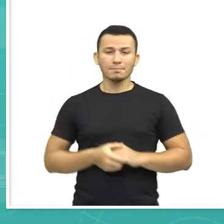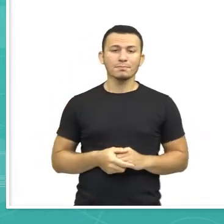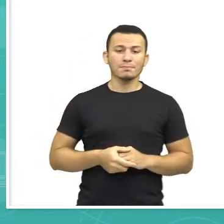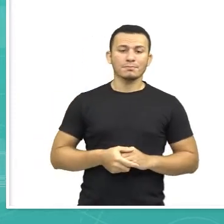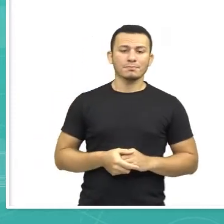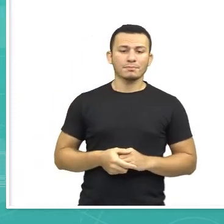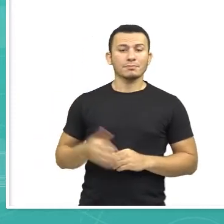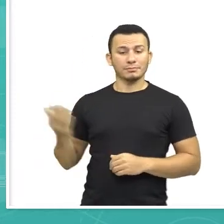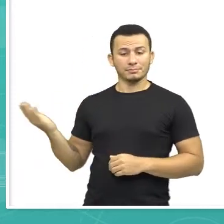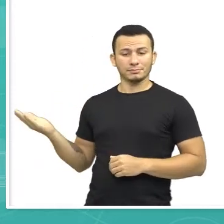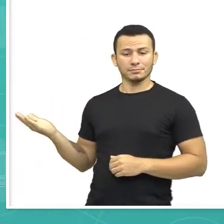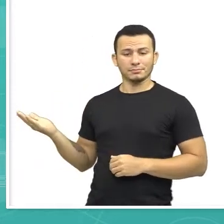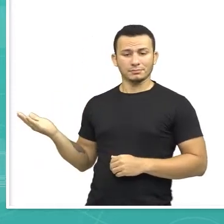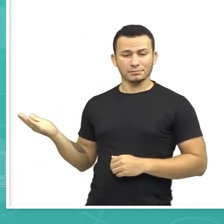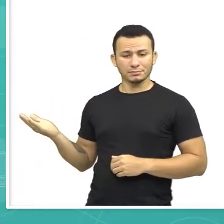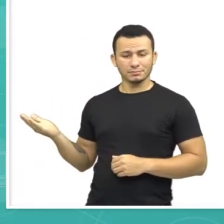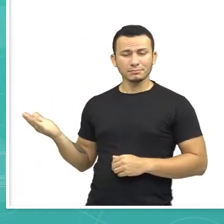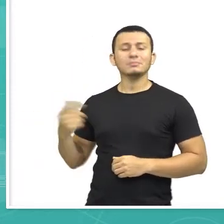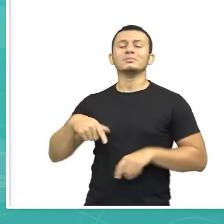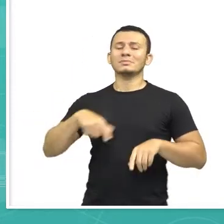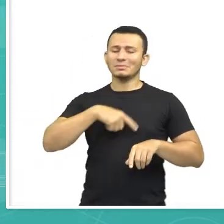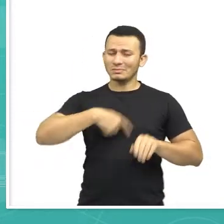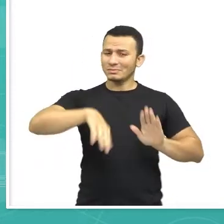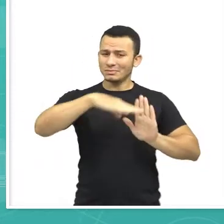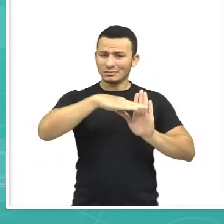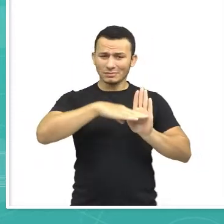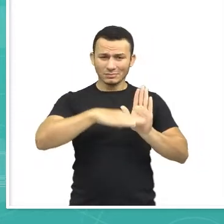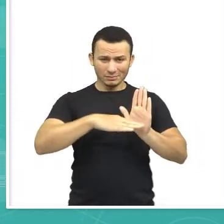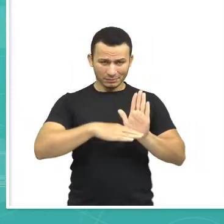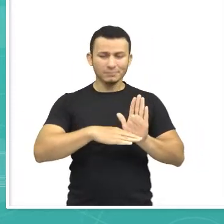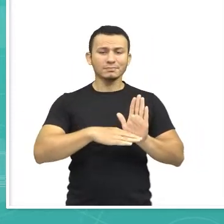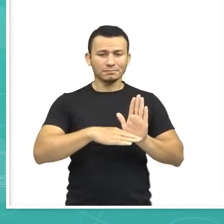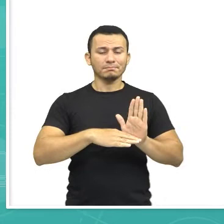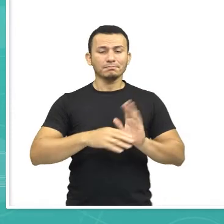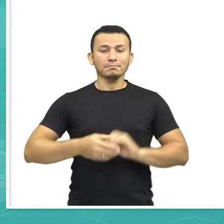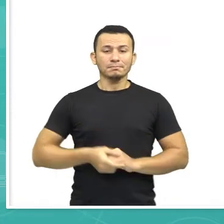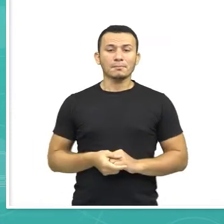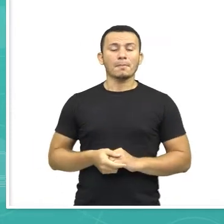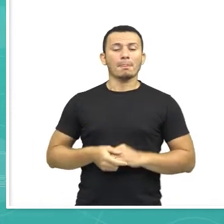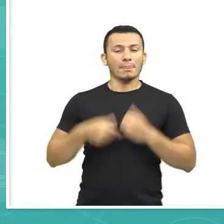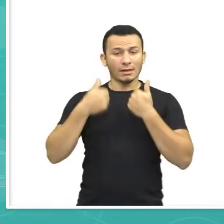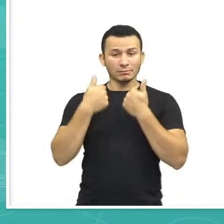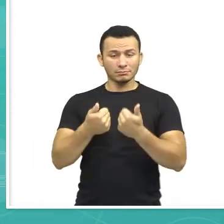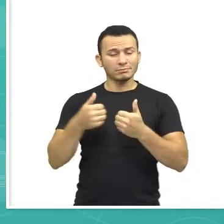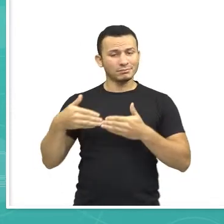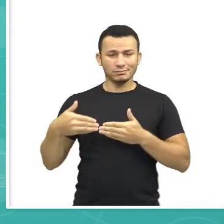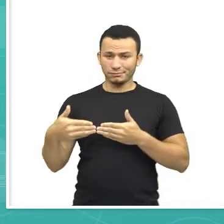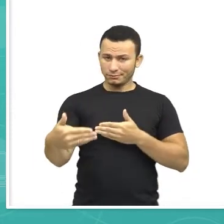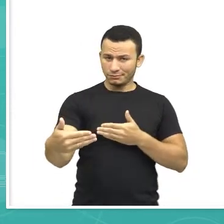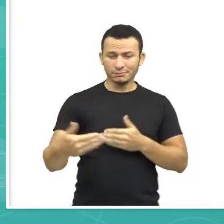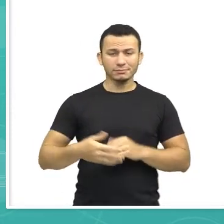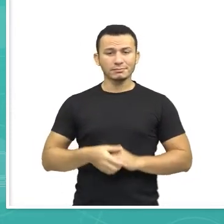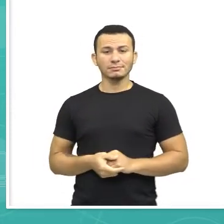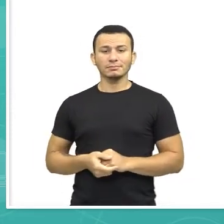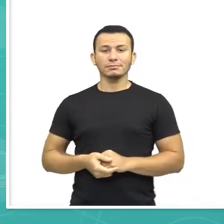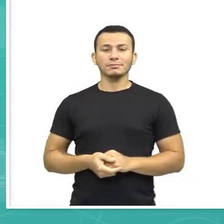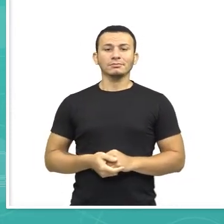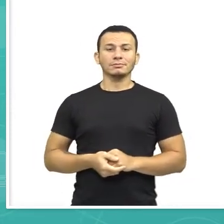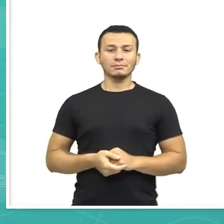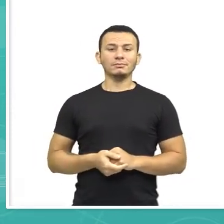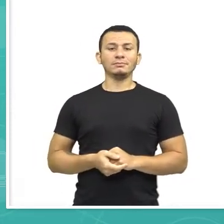lhes, do se, do si e do consigo. Muito bem, muito bem. Prosseguindo, prosseguindo, prosseguindo. Olha